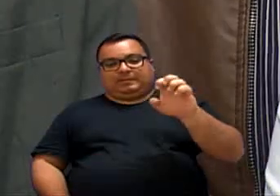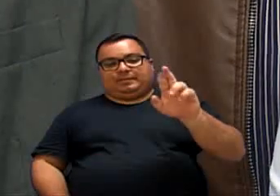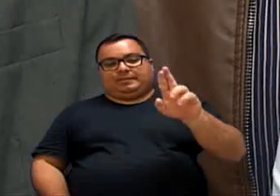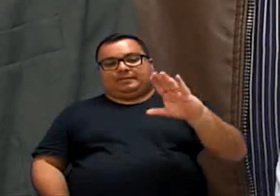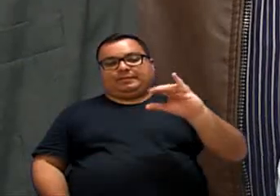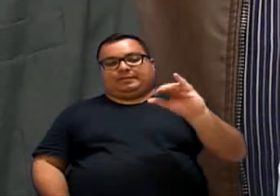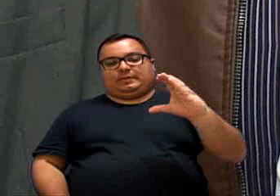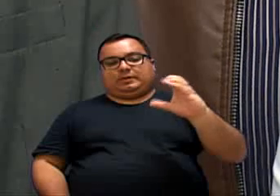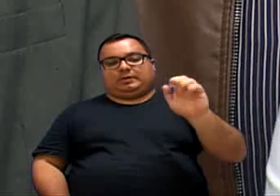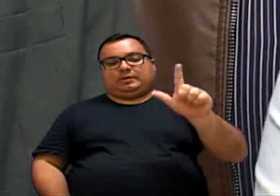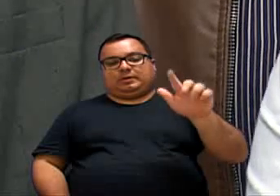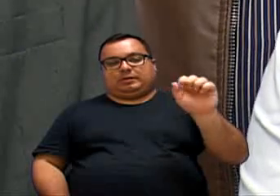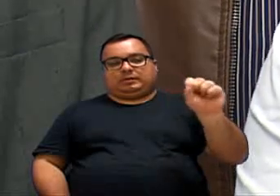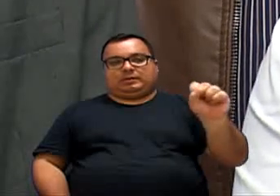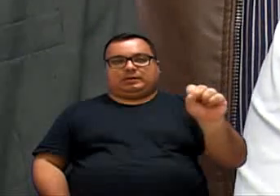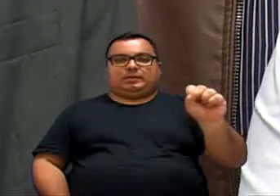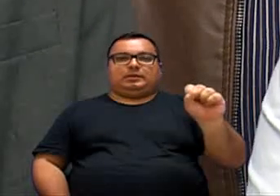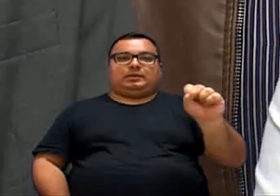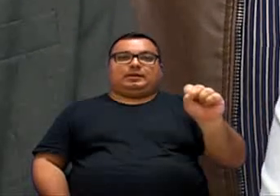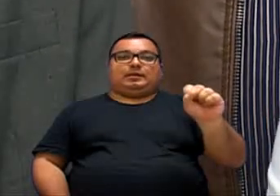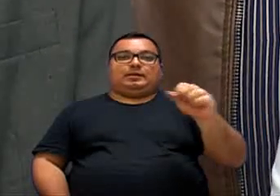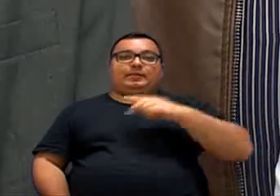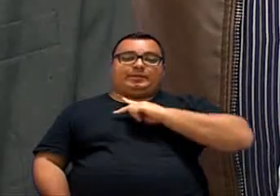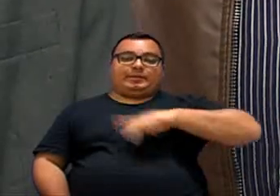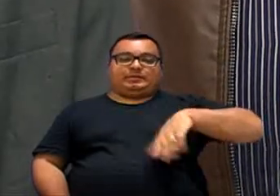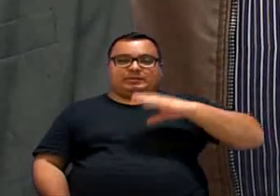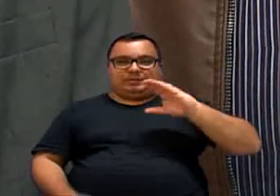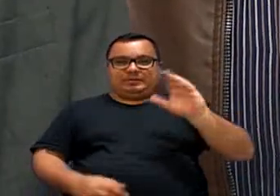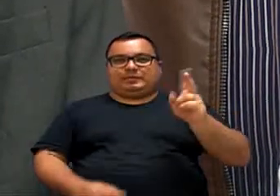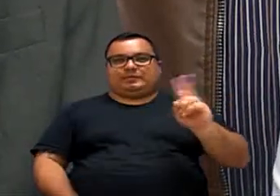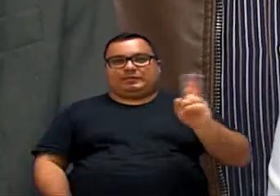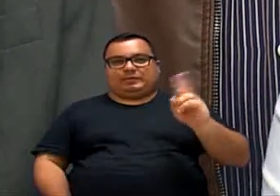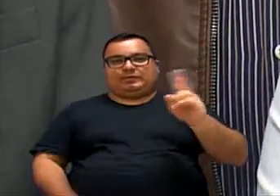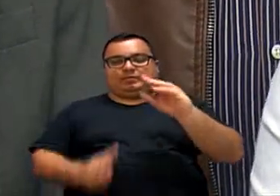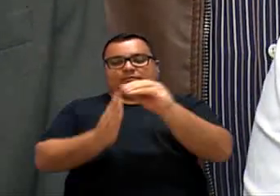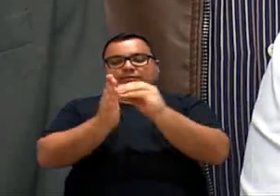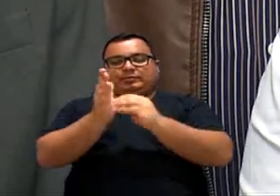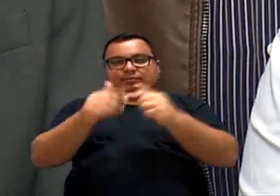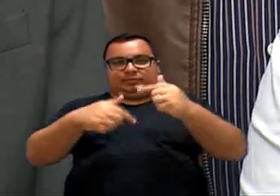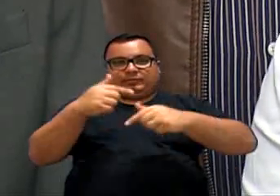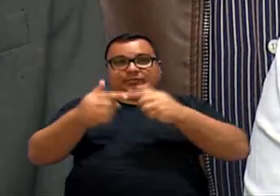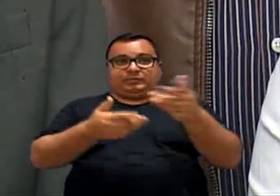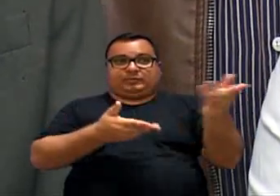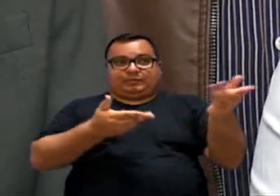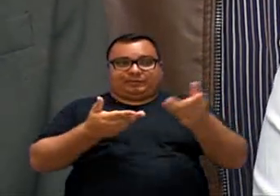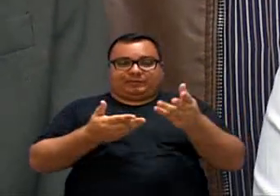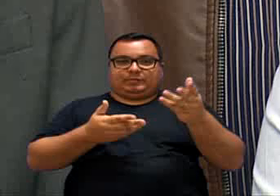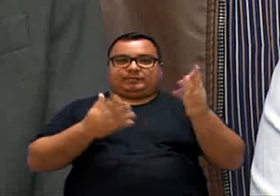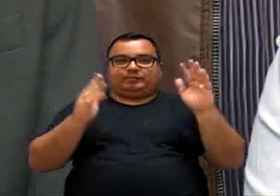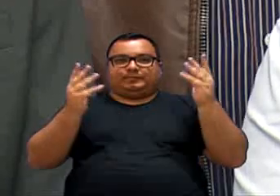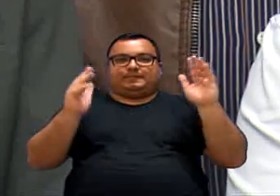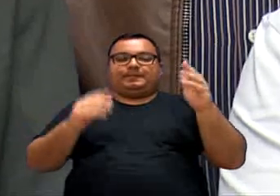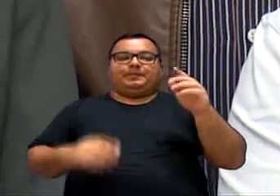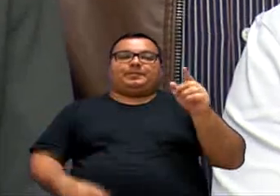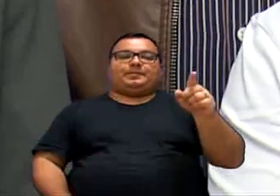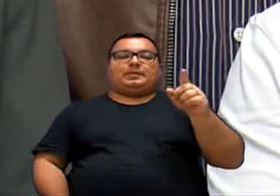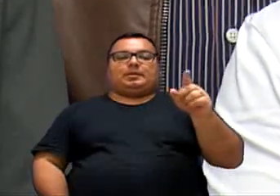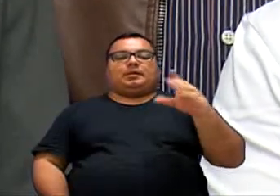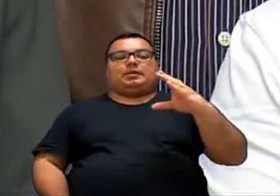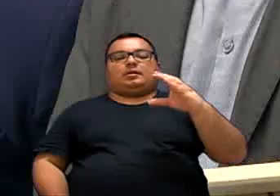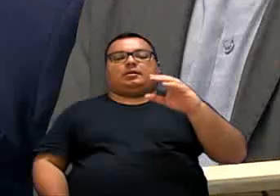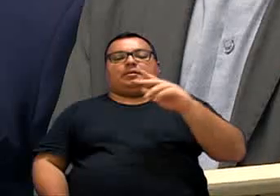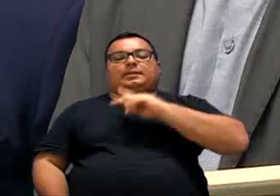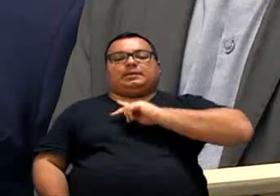nobre vereador Cláudio Sorocaba, consignando na ata de seus trabalhos voto de congratulações pela passagem de sua data